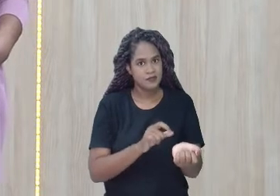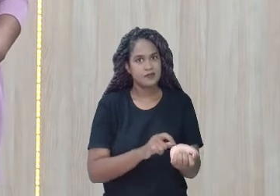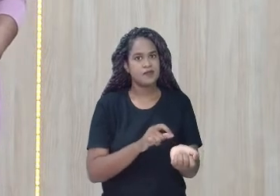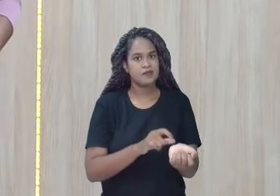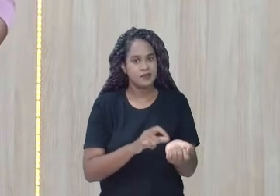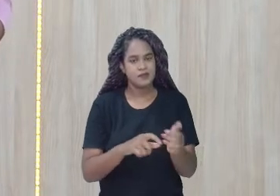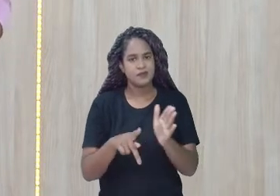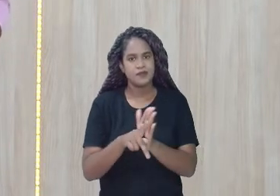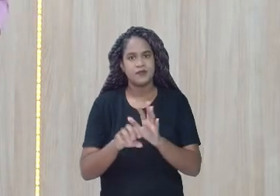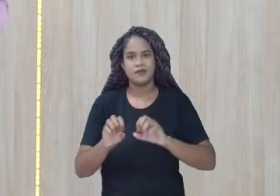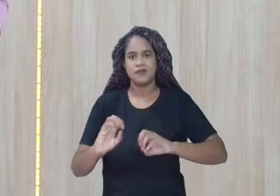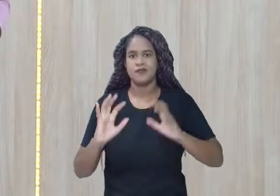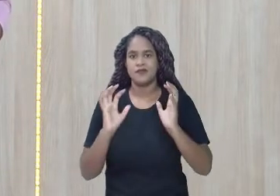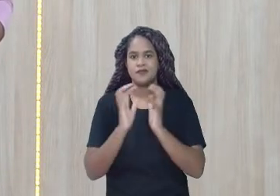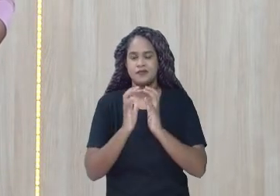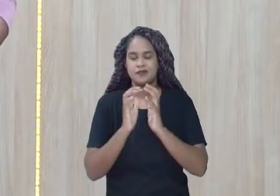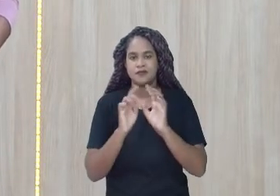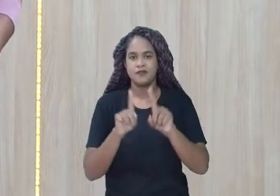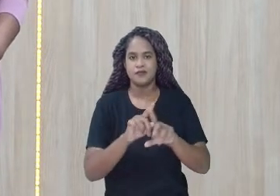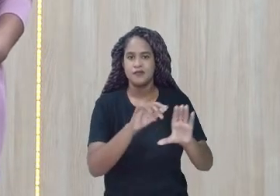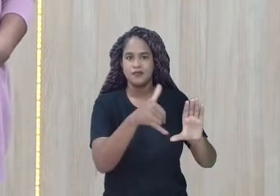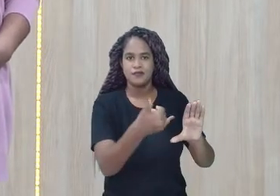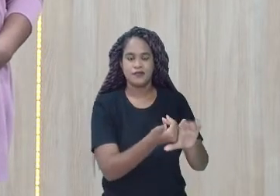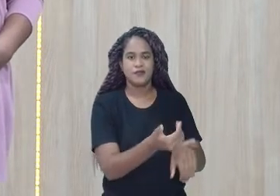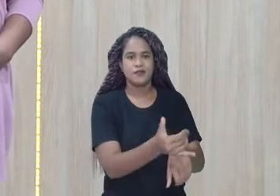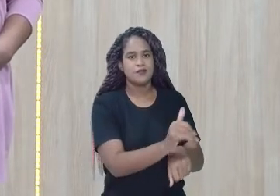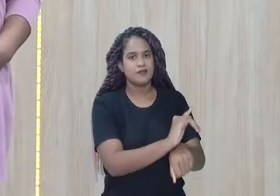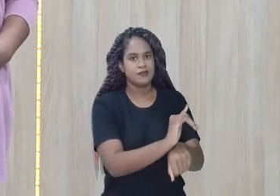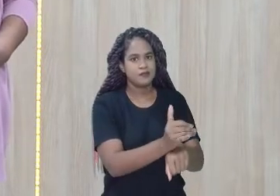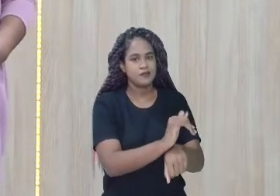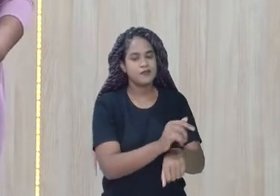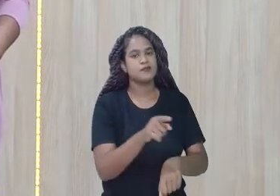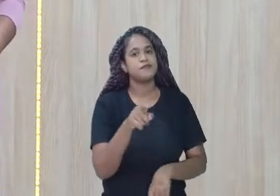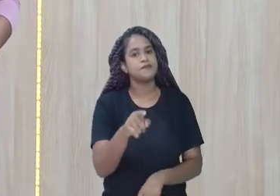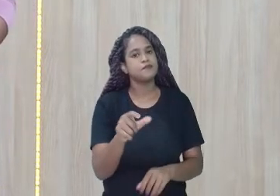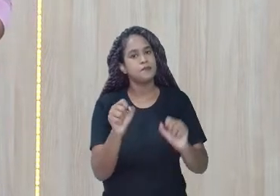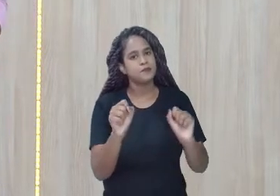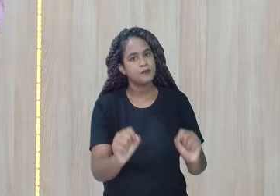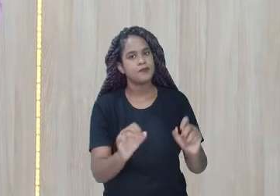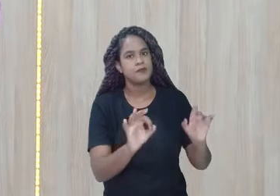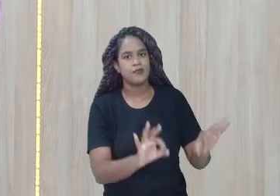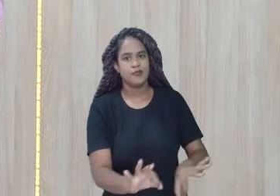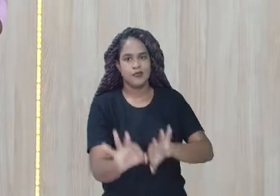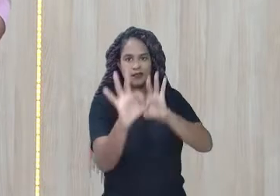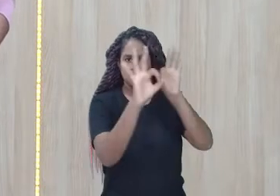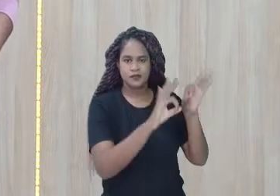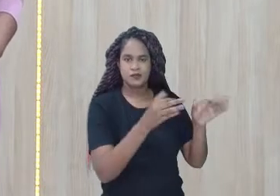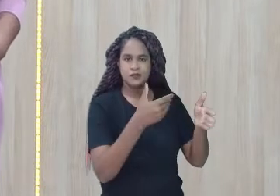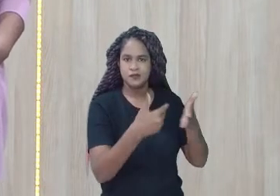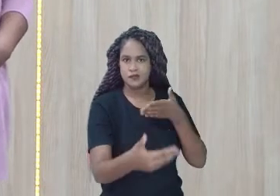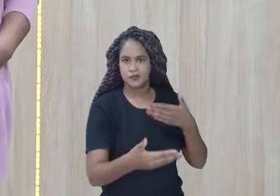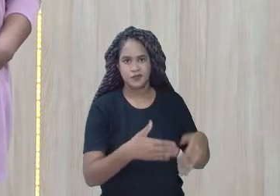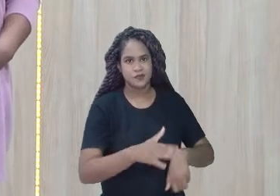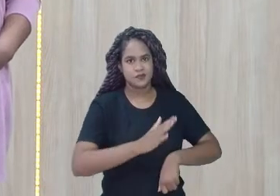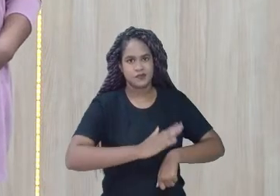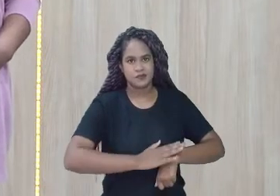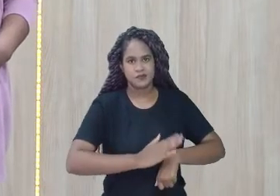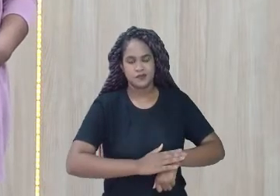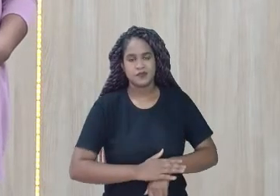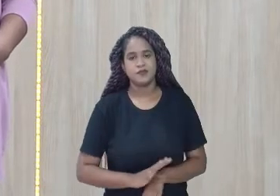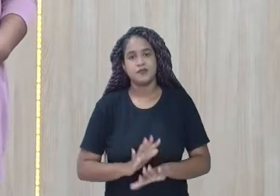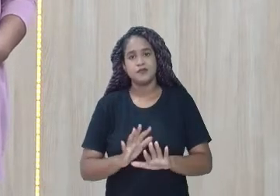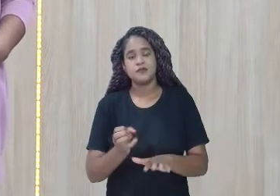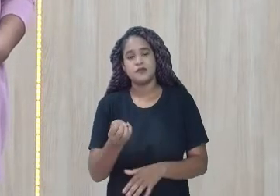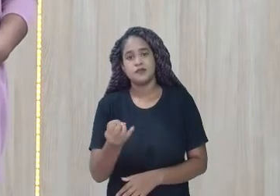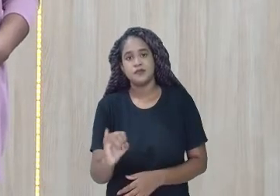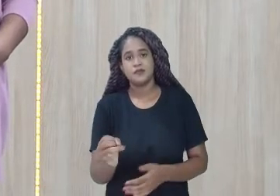Educa Recife e também no nosso canal lá no YouTube. Você pode reassistir a aula quando você quiser. E para entrar